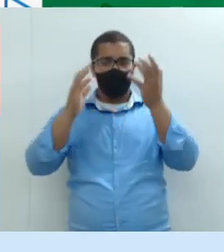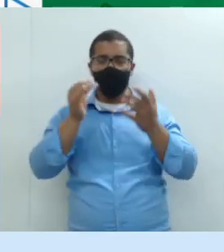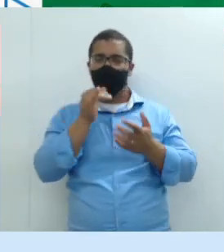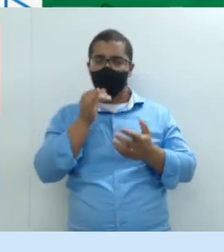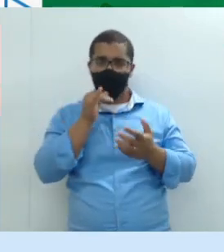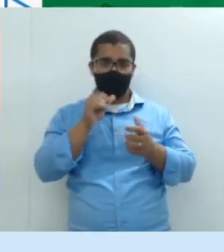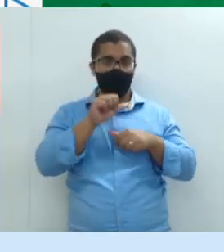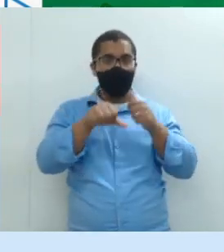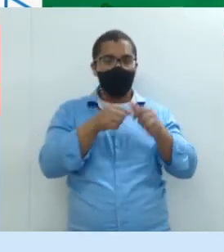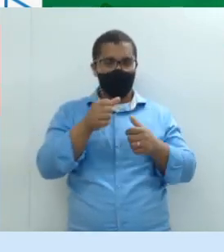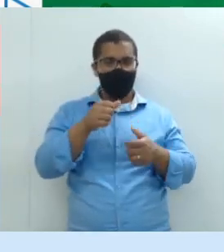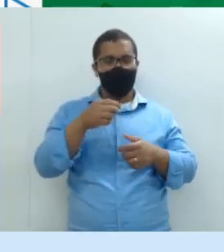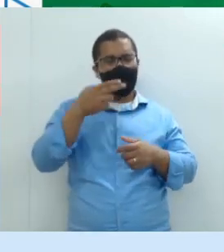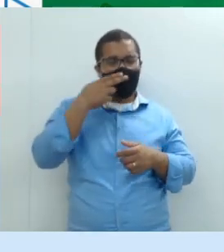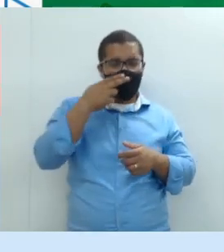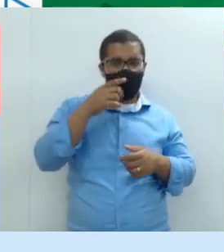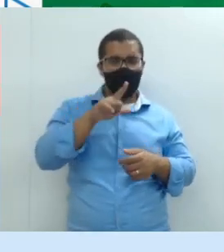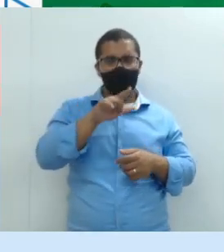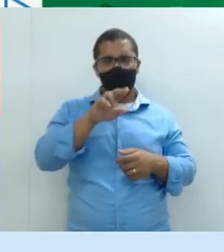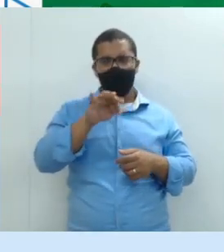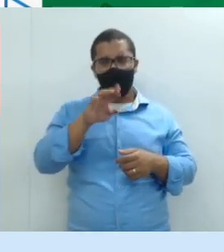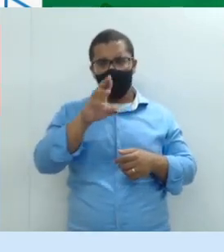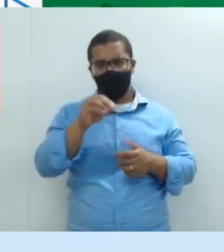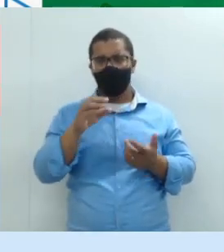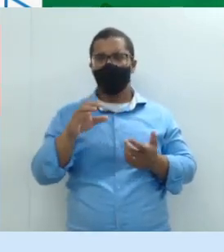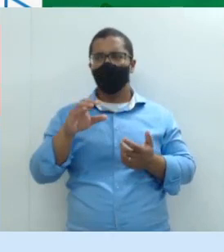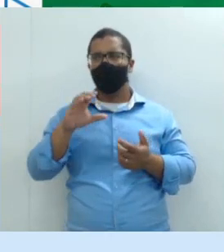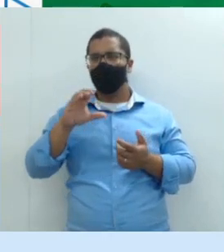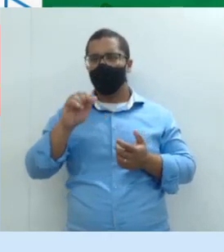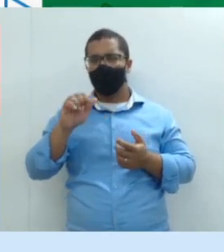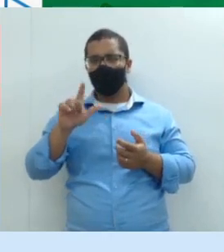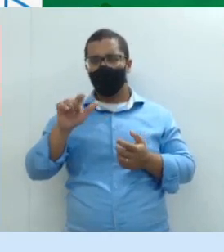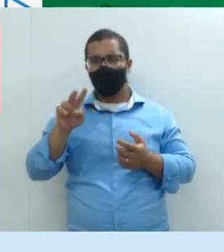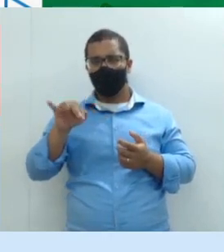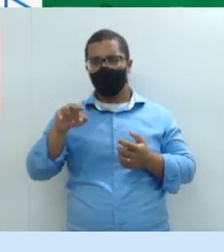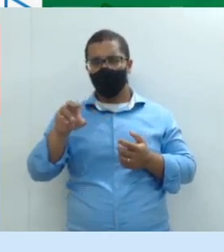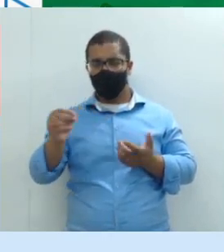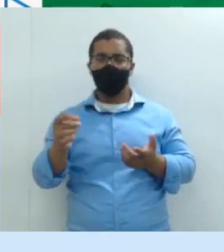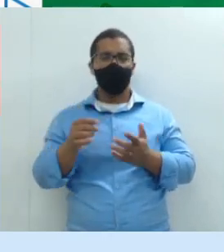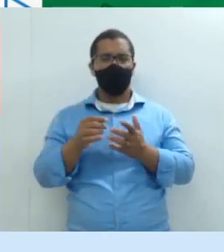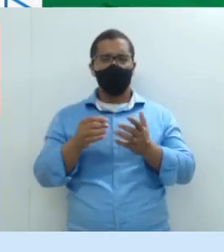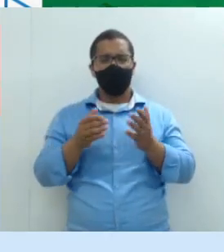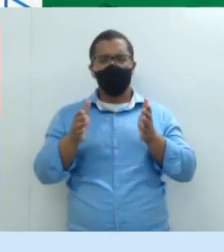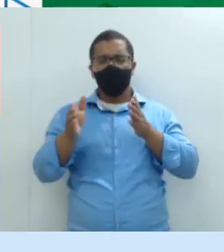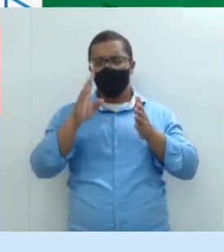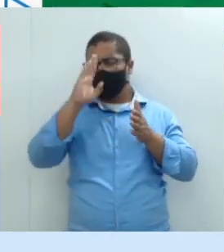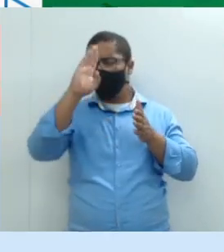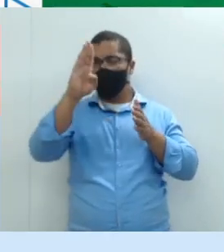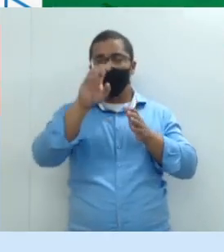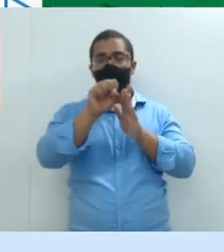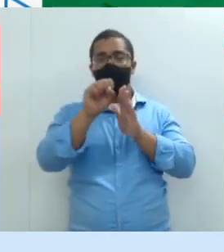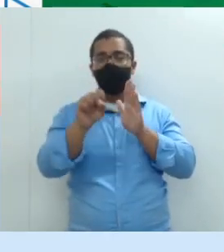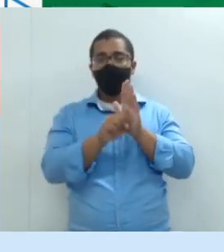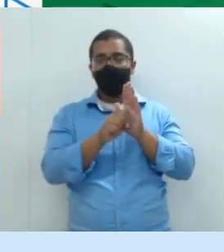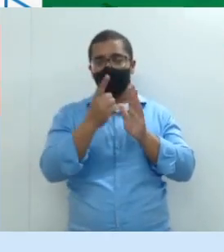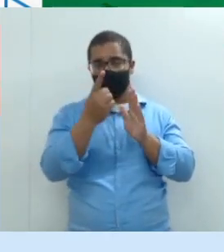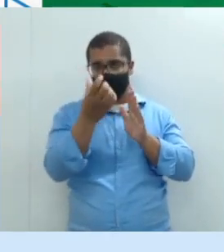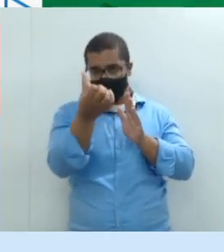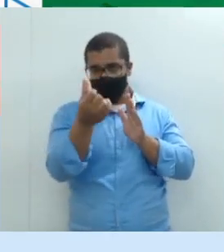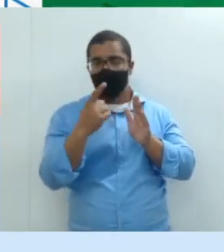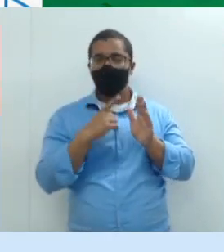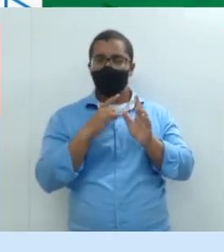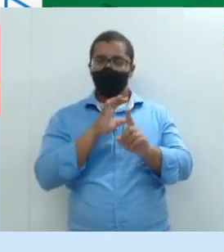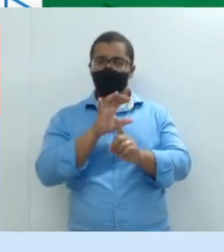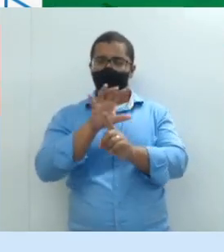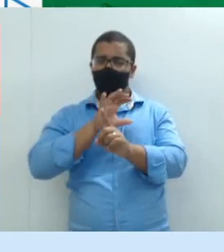Protestante, você vai ter a divisão Lutero, Calvino, né? Principalmente ali pelo século XVI, você vai enxergando essa